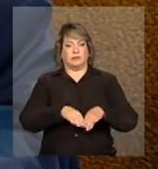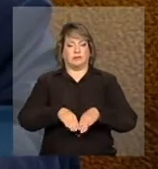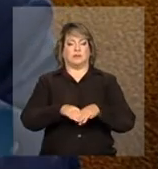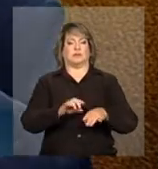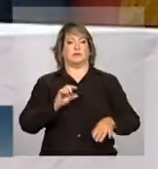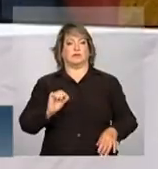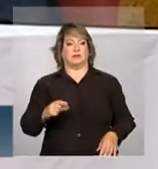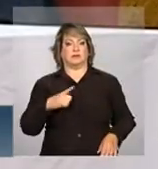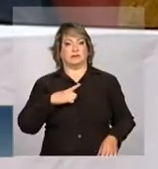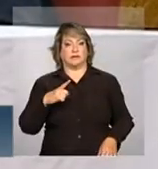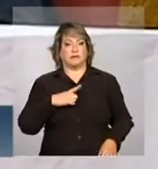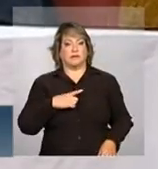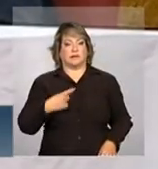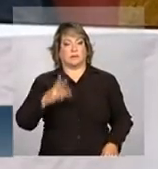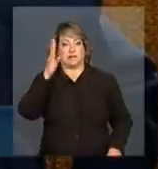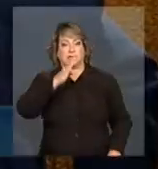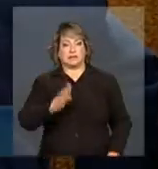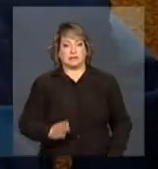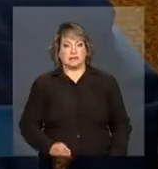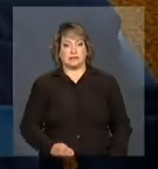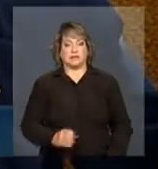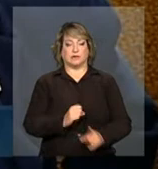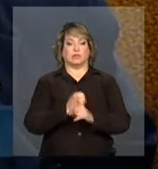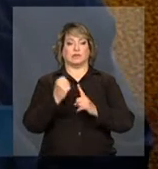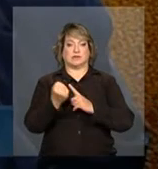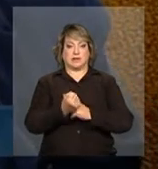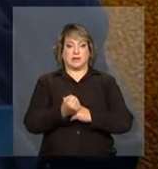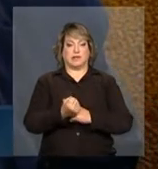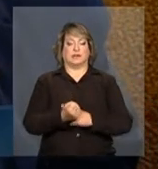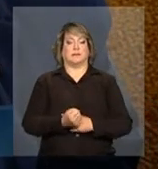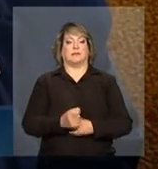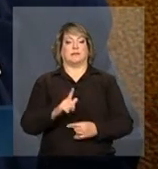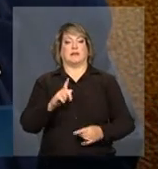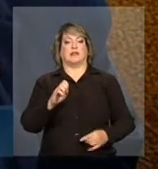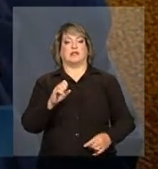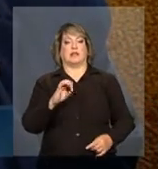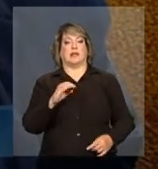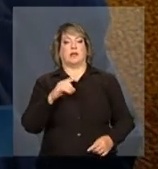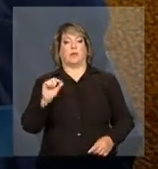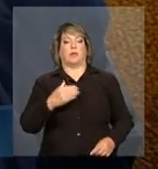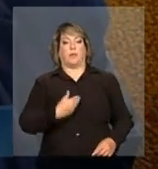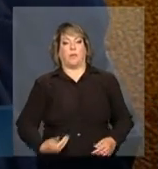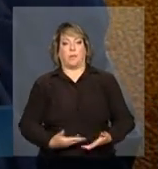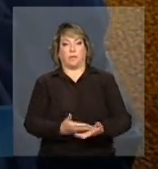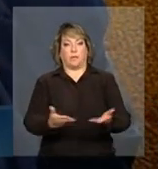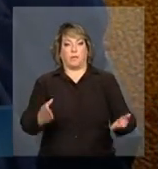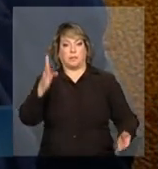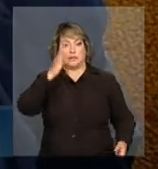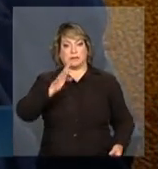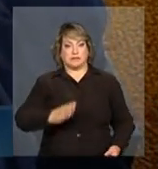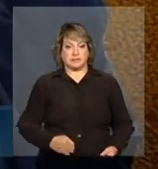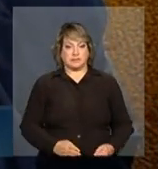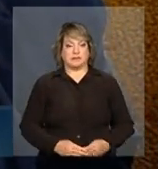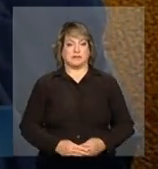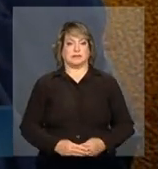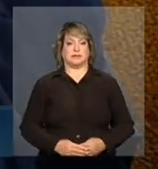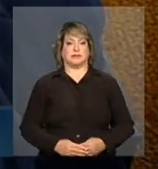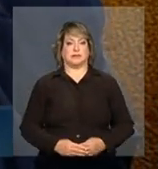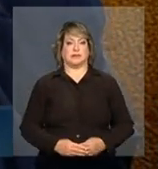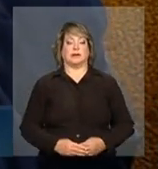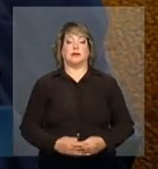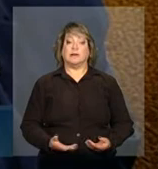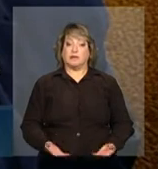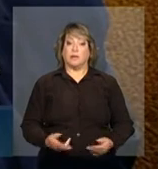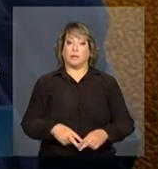da democratização da sociedade brasileira, da gestão pública brasileira. Né? E que, portanto,